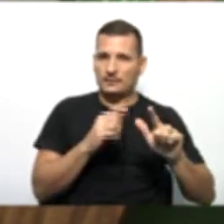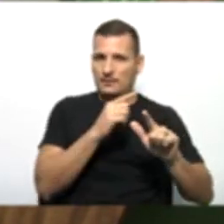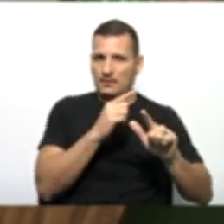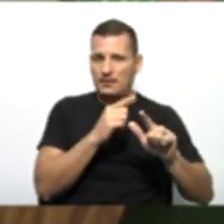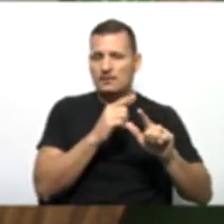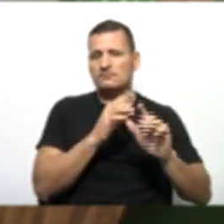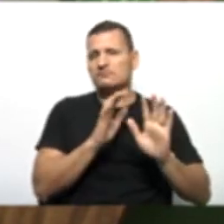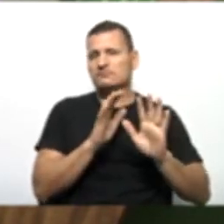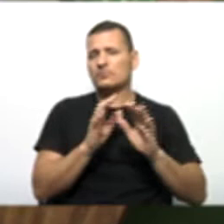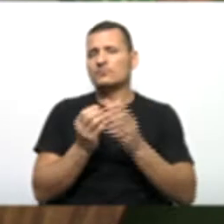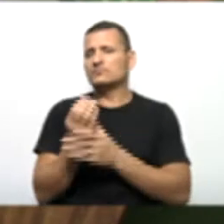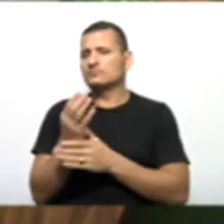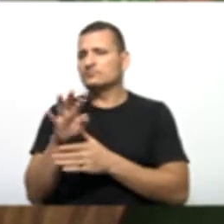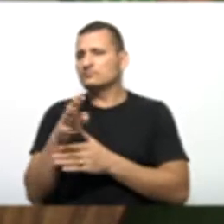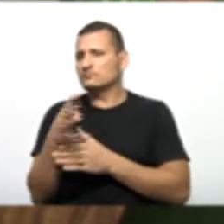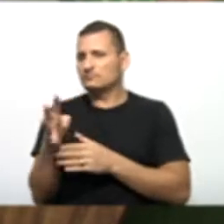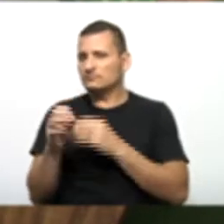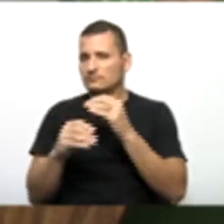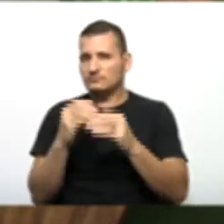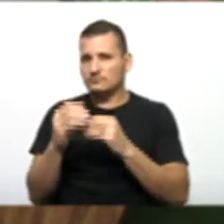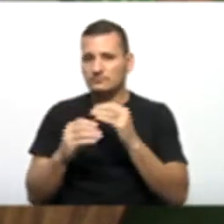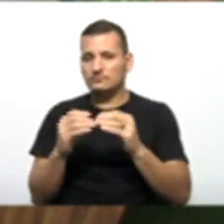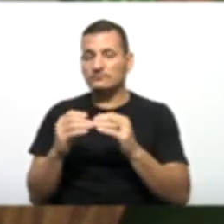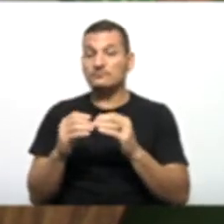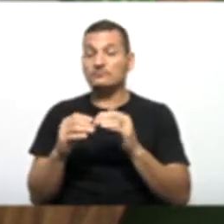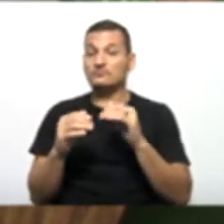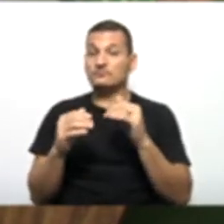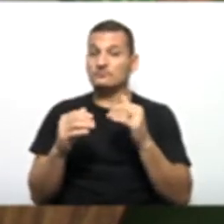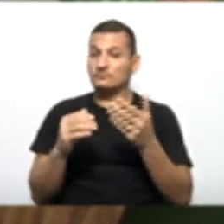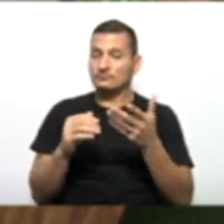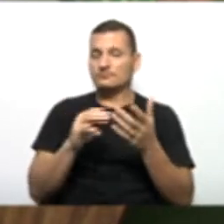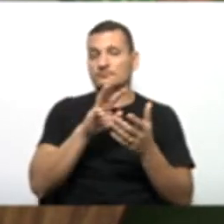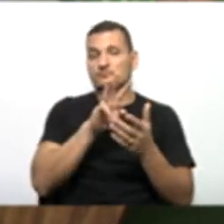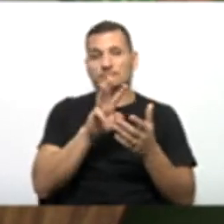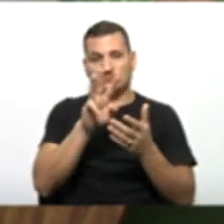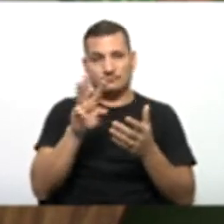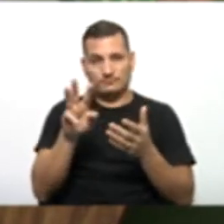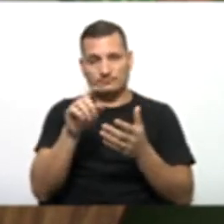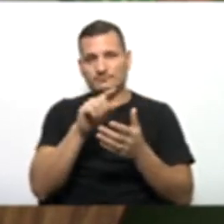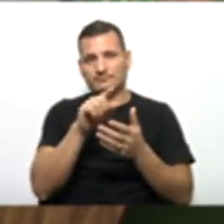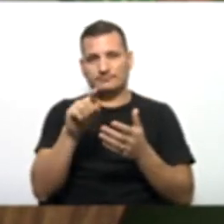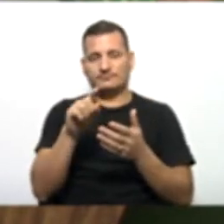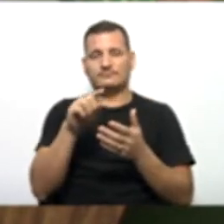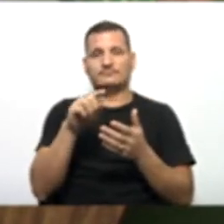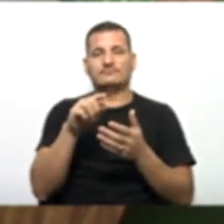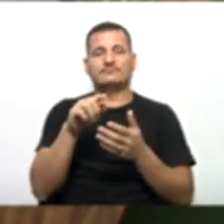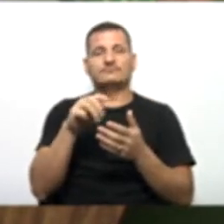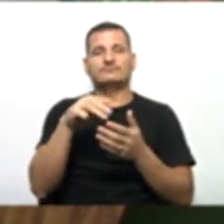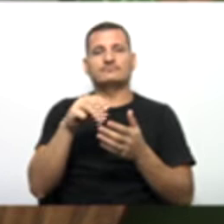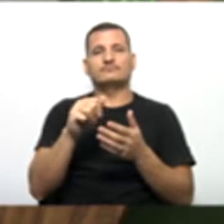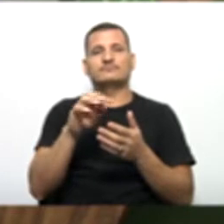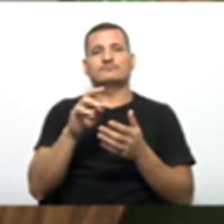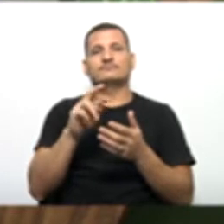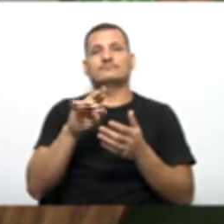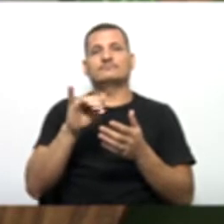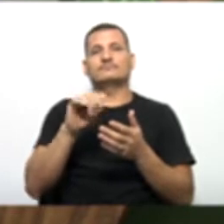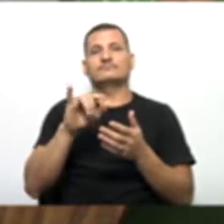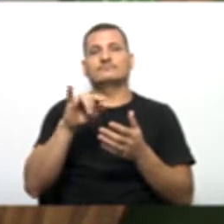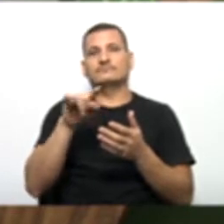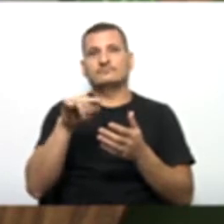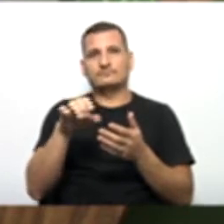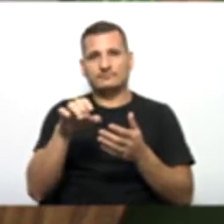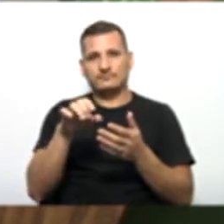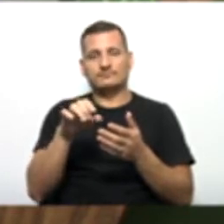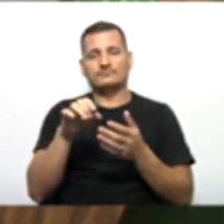no banco de dados não vamos pegar o nosso site que está no materialize e vamos conectar o banco criando